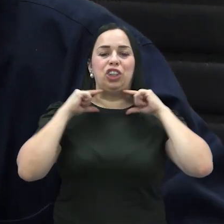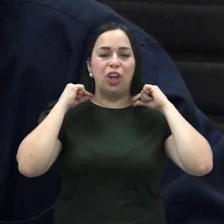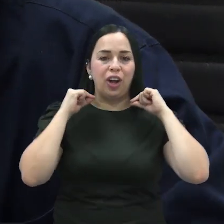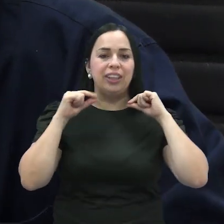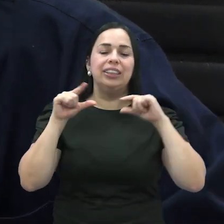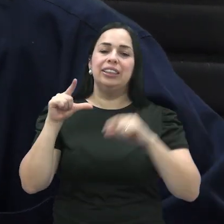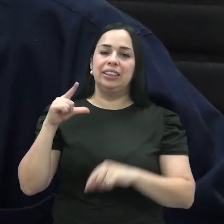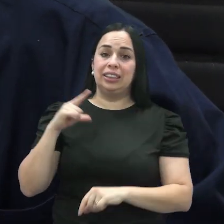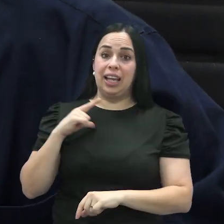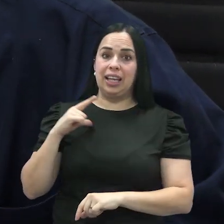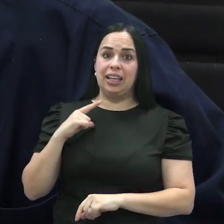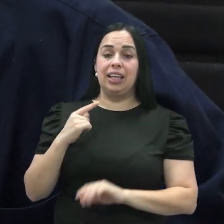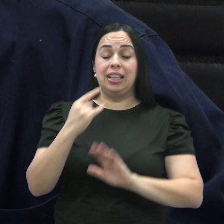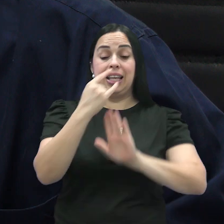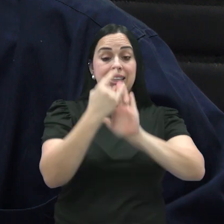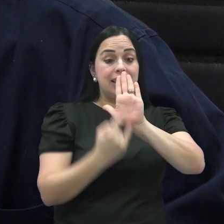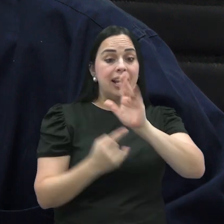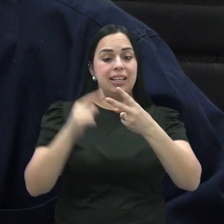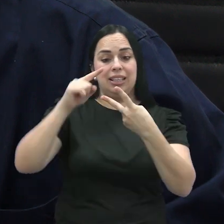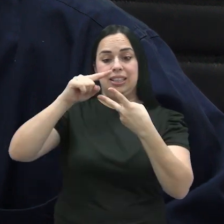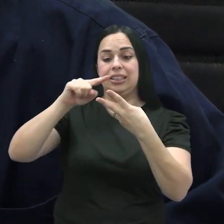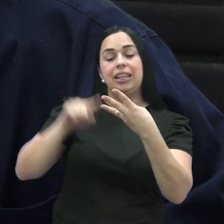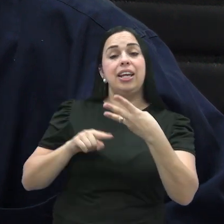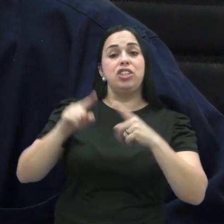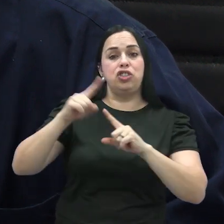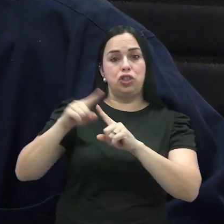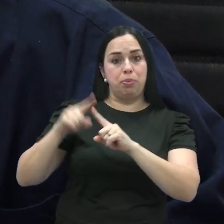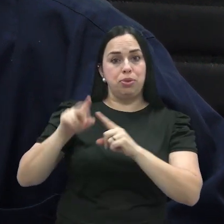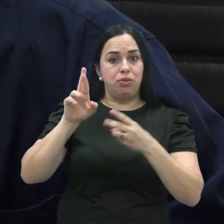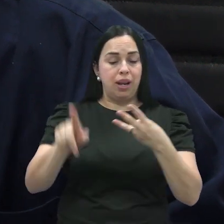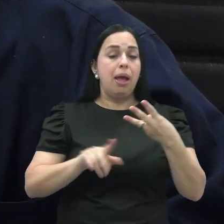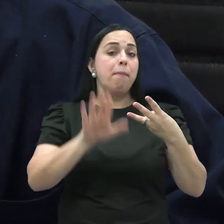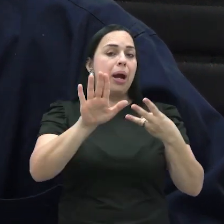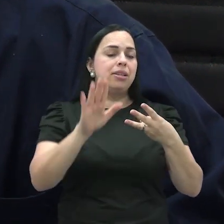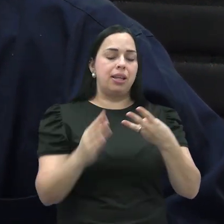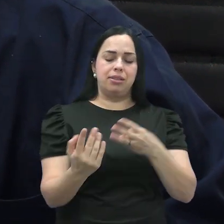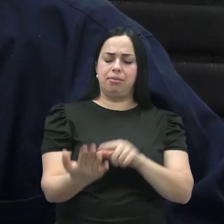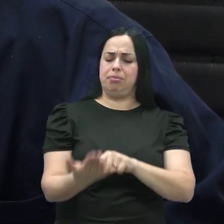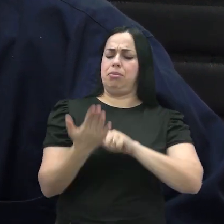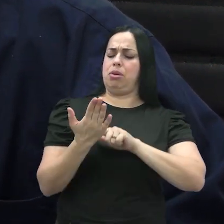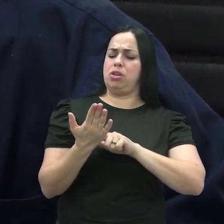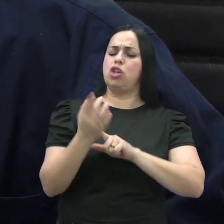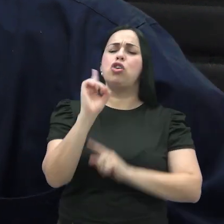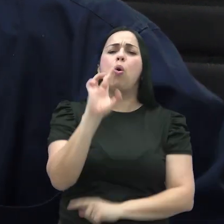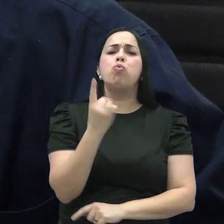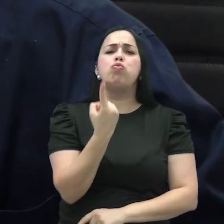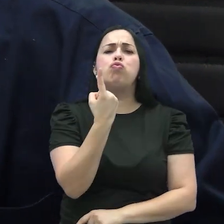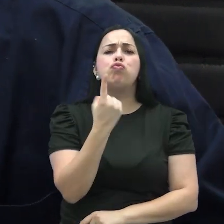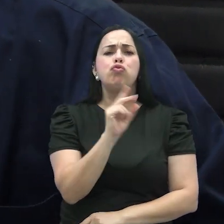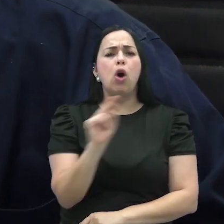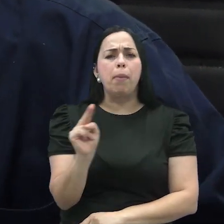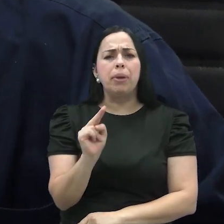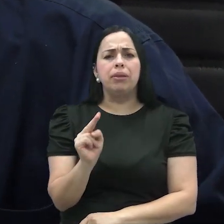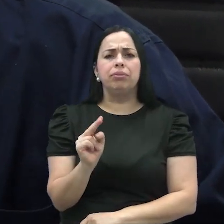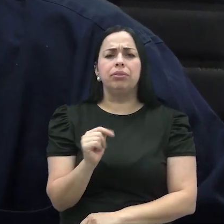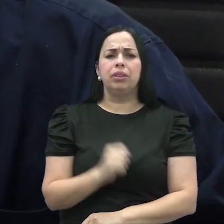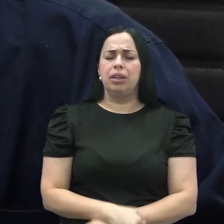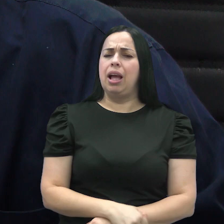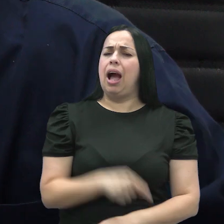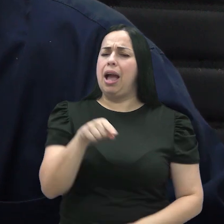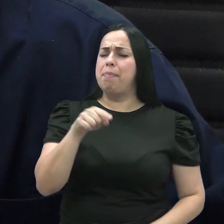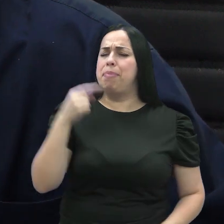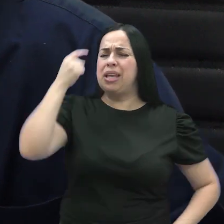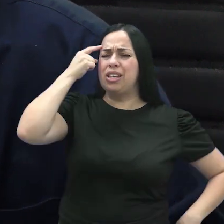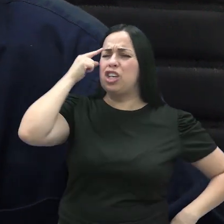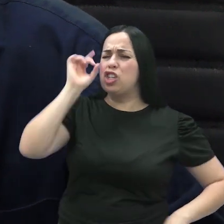laboratórios diferentes. Muitas vezes chega a receita na farmácia comunitária somente com o nome. Consequentemente, o paciente também